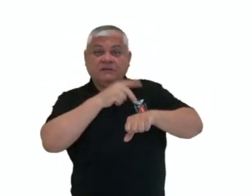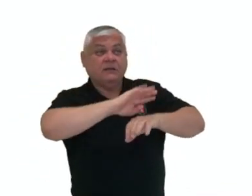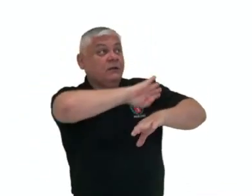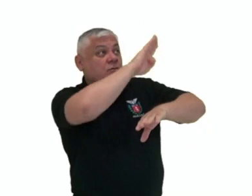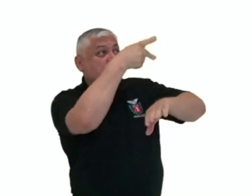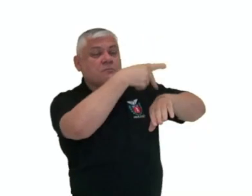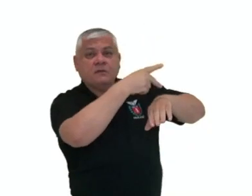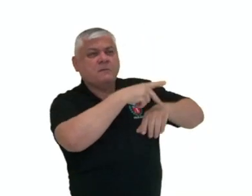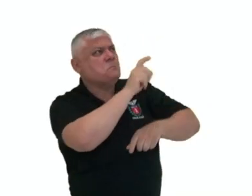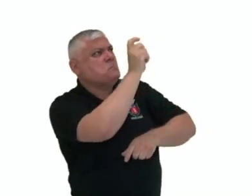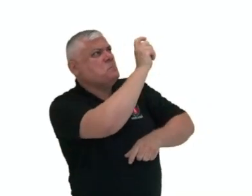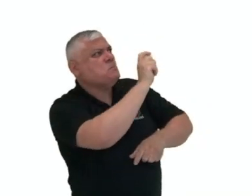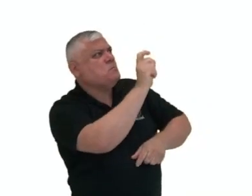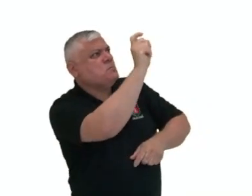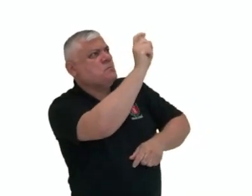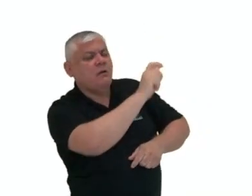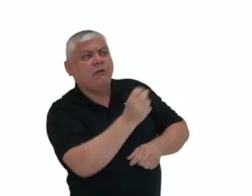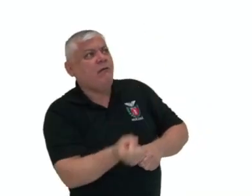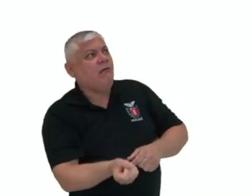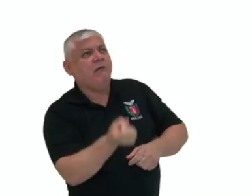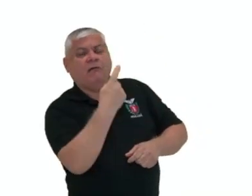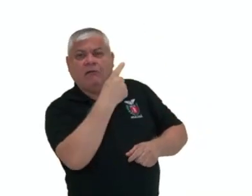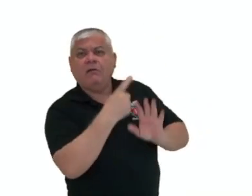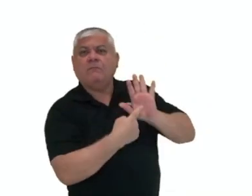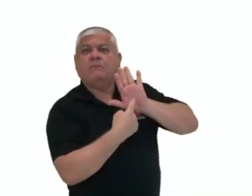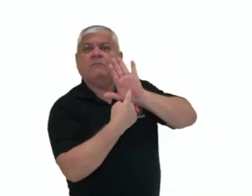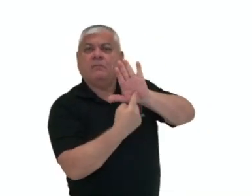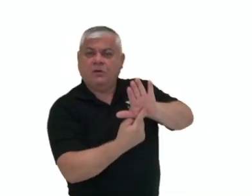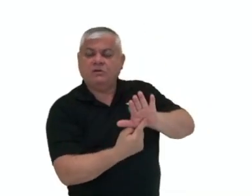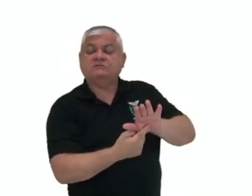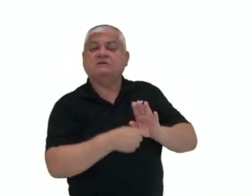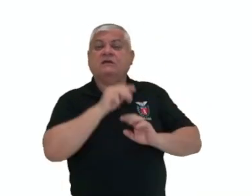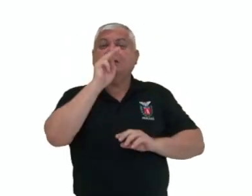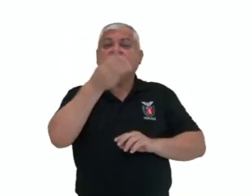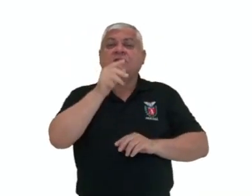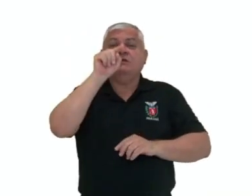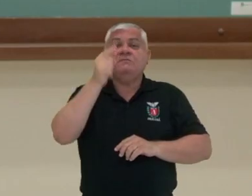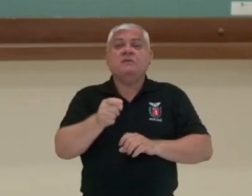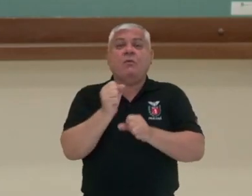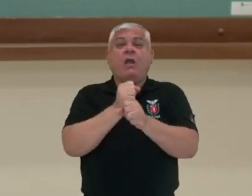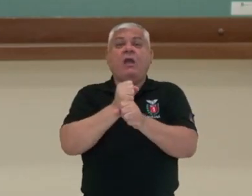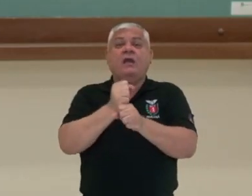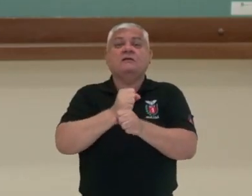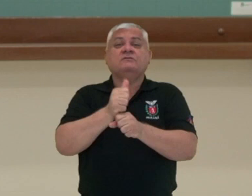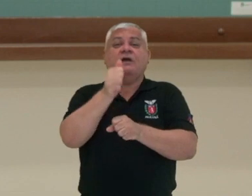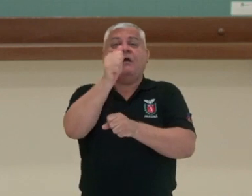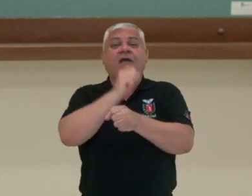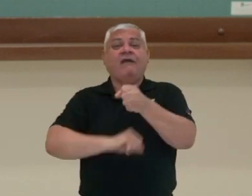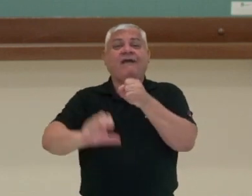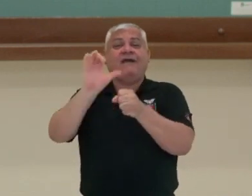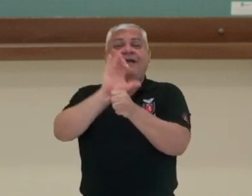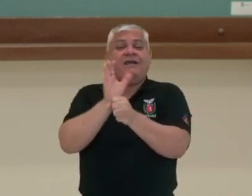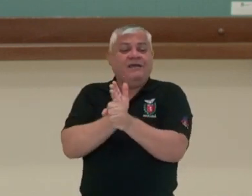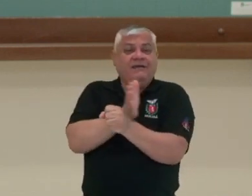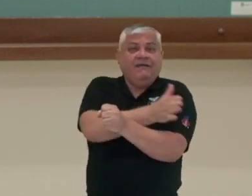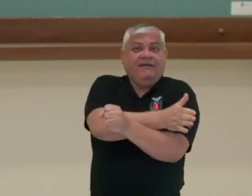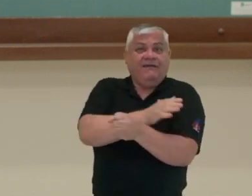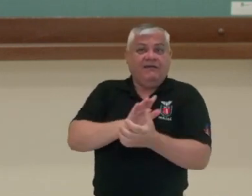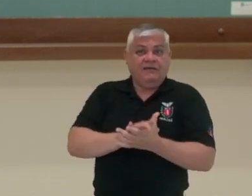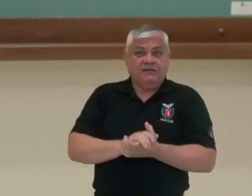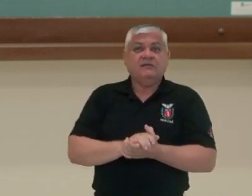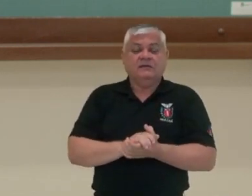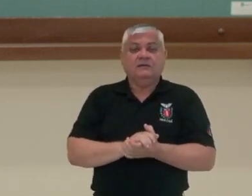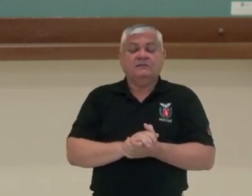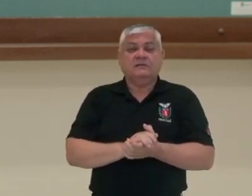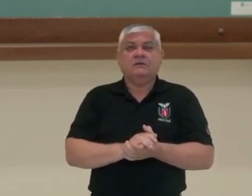povos sumérios acadianos no ano de 3000 a.C. Então, ou seja, não conseguimos dizer quando que a